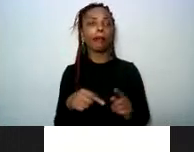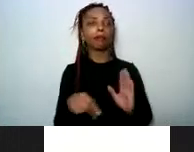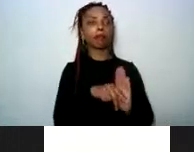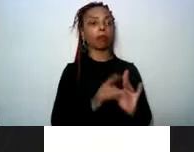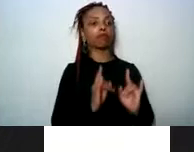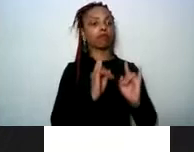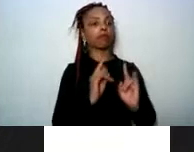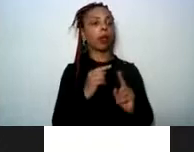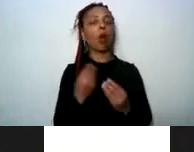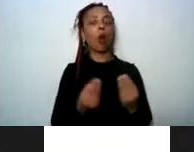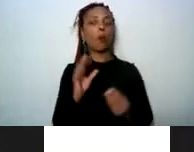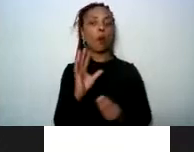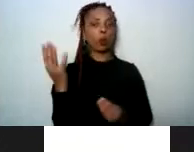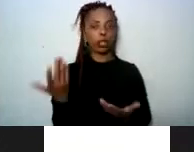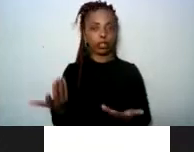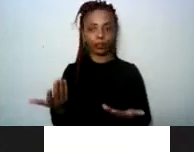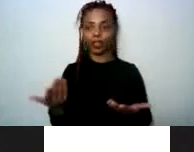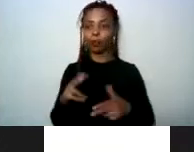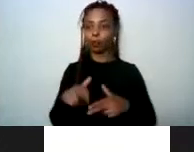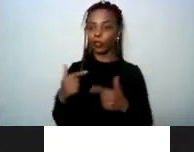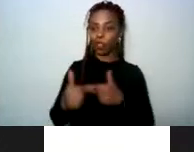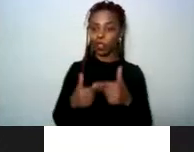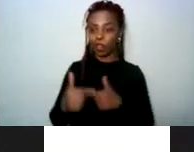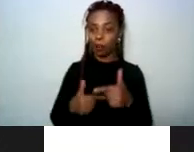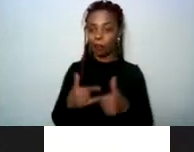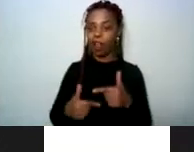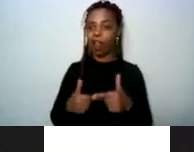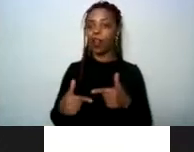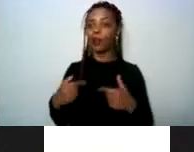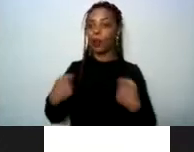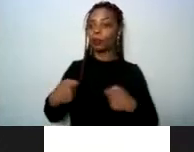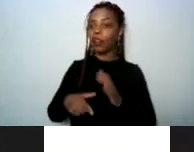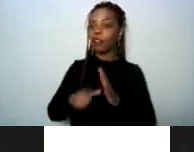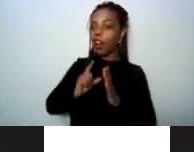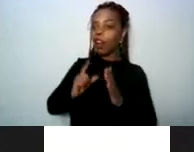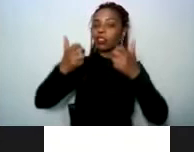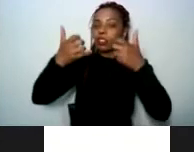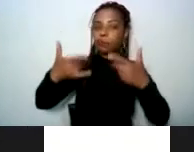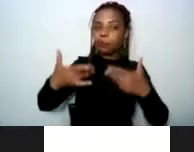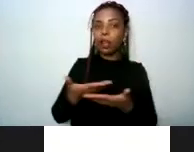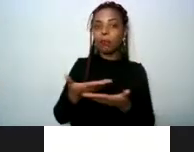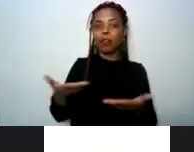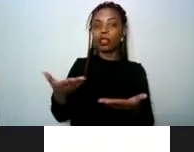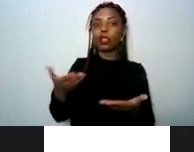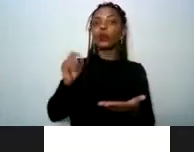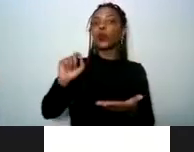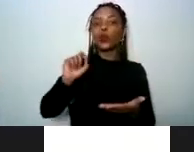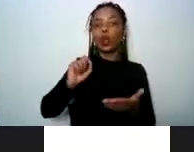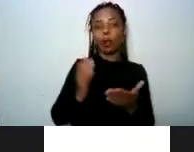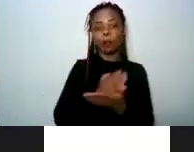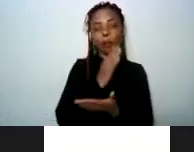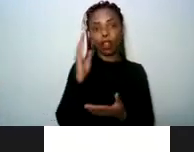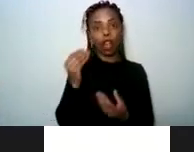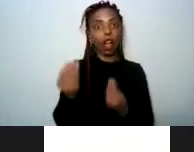Então, por isso que nesse trabalho era necessário que eu explicasse para vocês o que é a biblioteca, como ela foi constituída